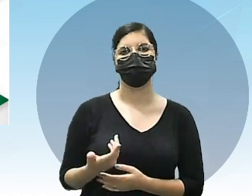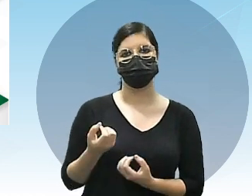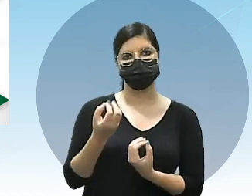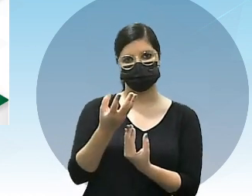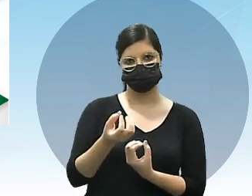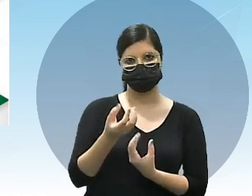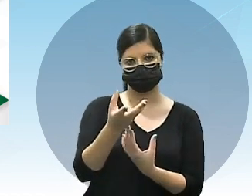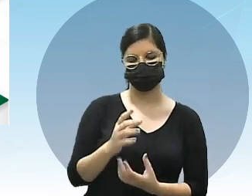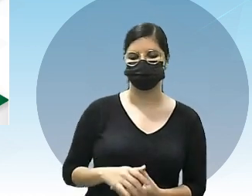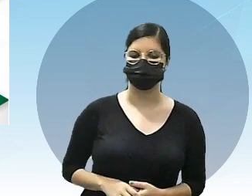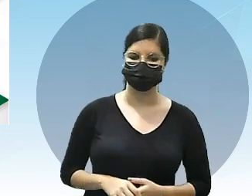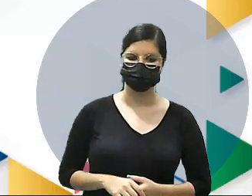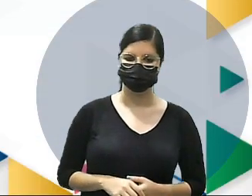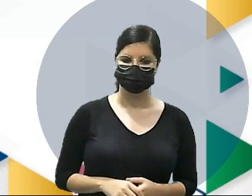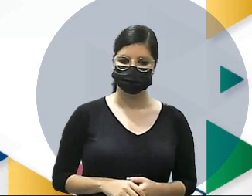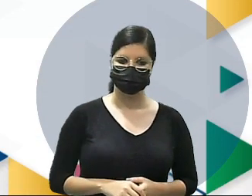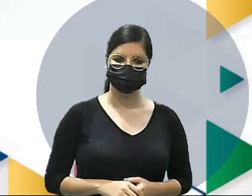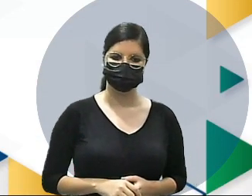expressado